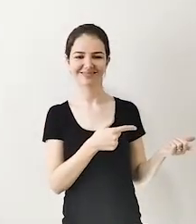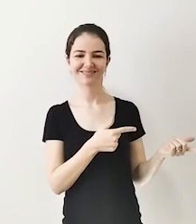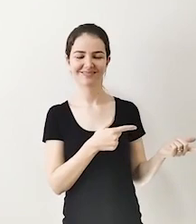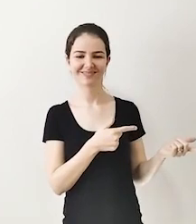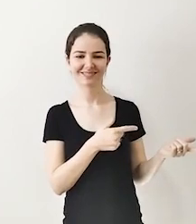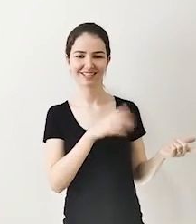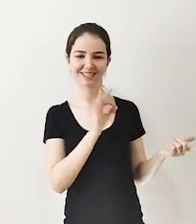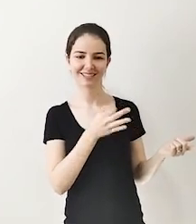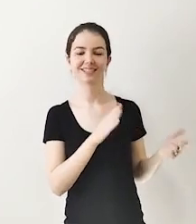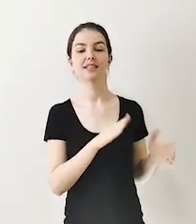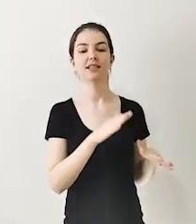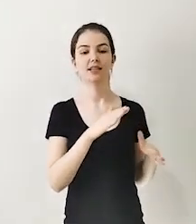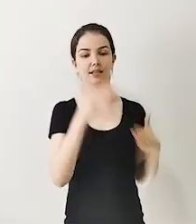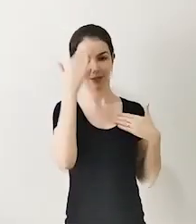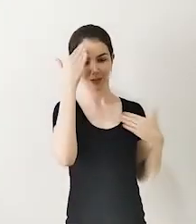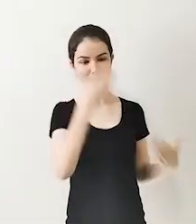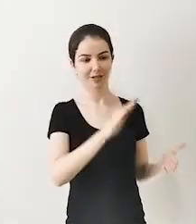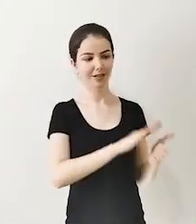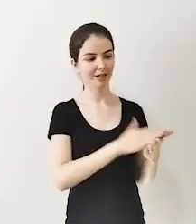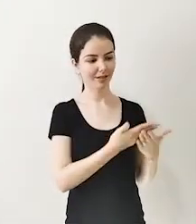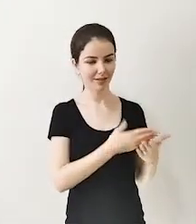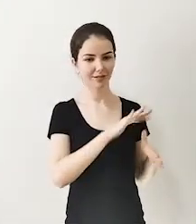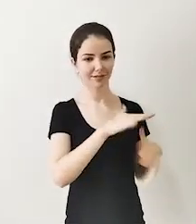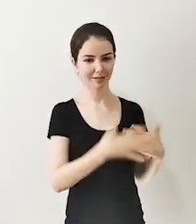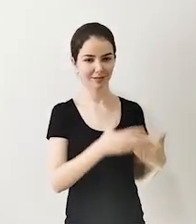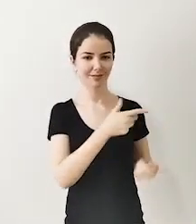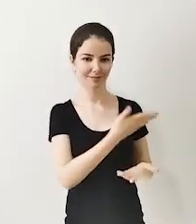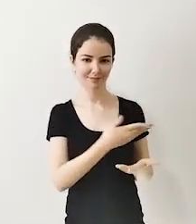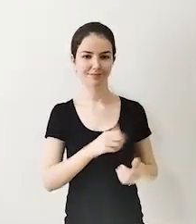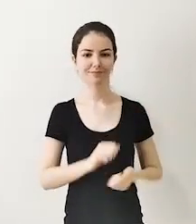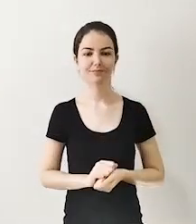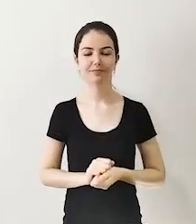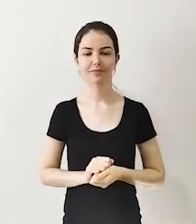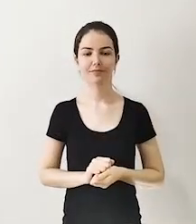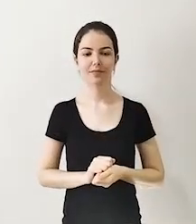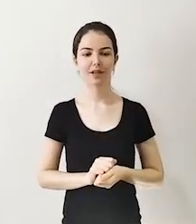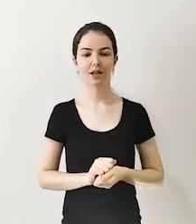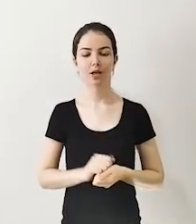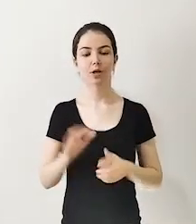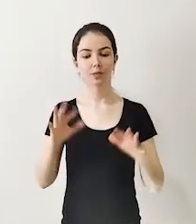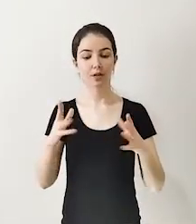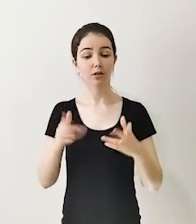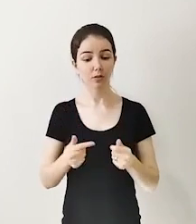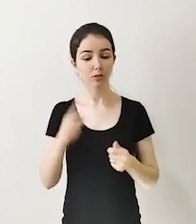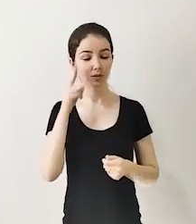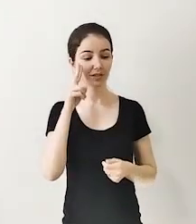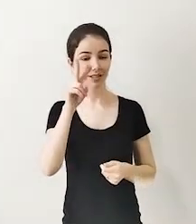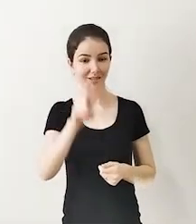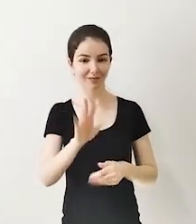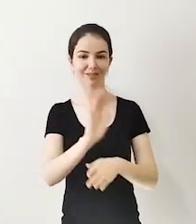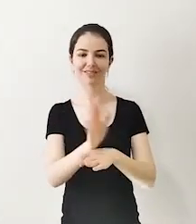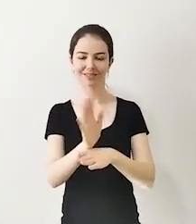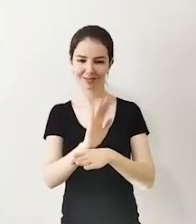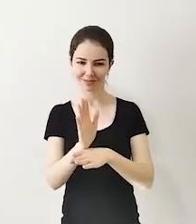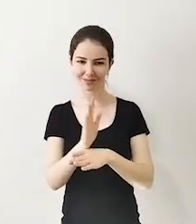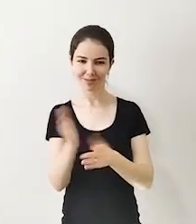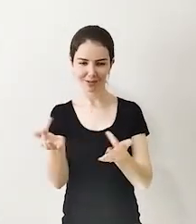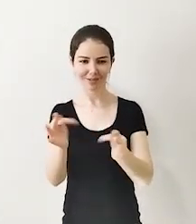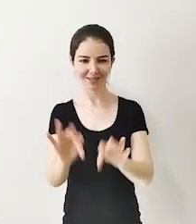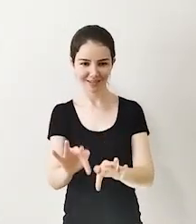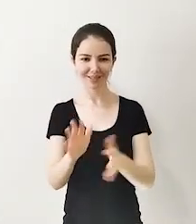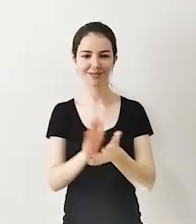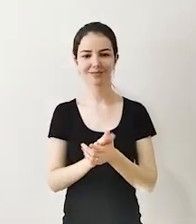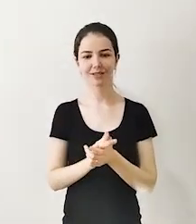contrário. Obrigada, Maiara, nossa intérprete. Obrigada, então, para todos aí que acompanharam a aula. E eu espero de verdade, né, que isso